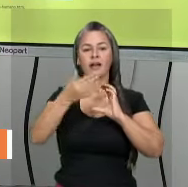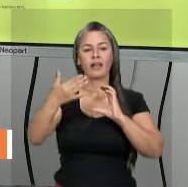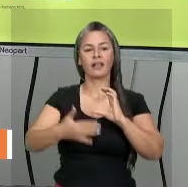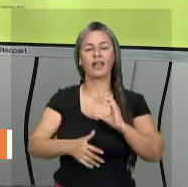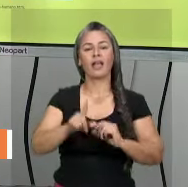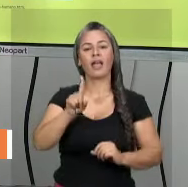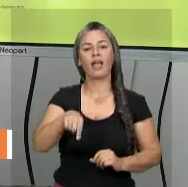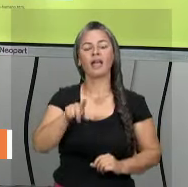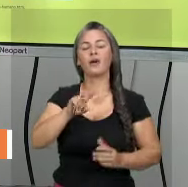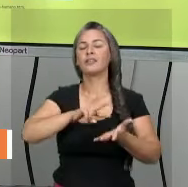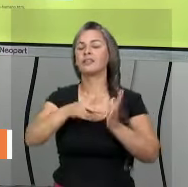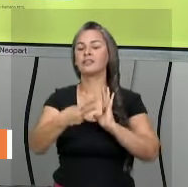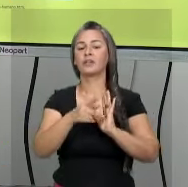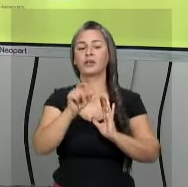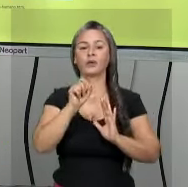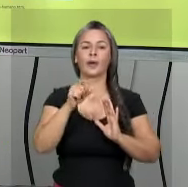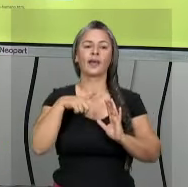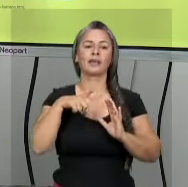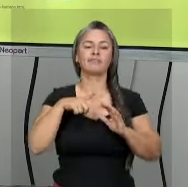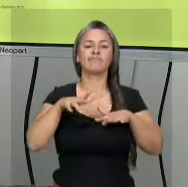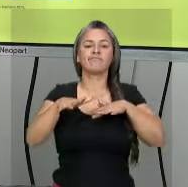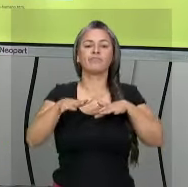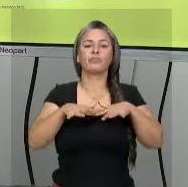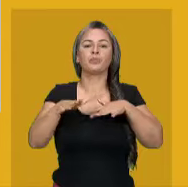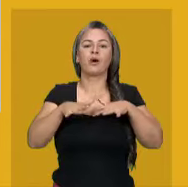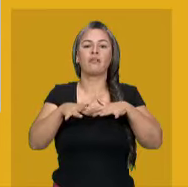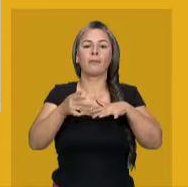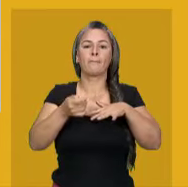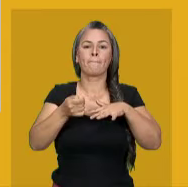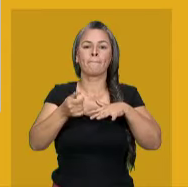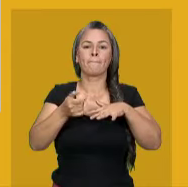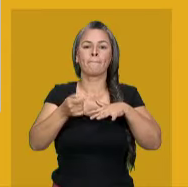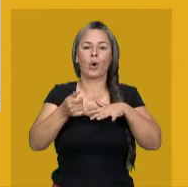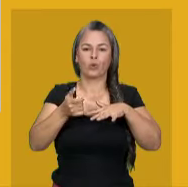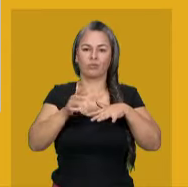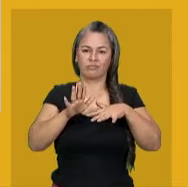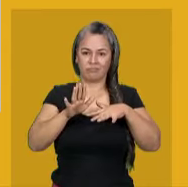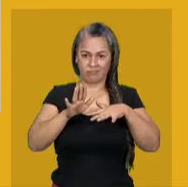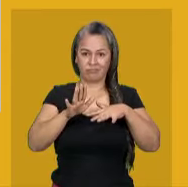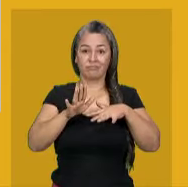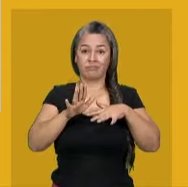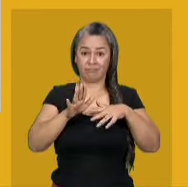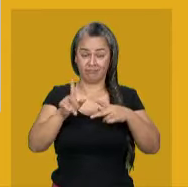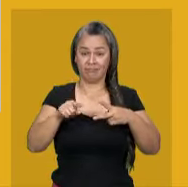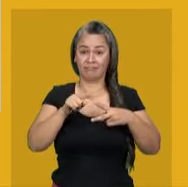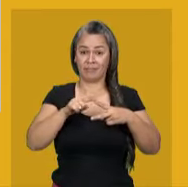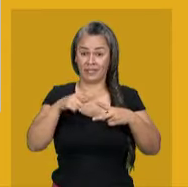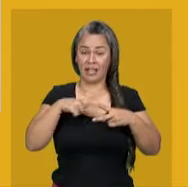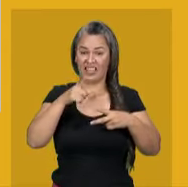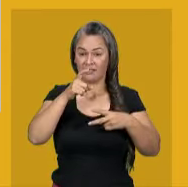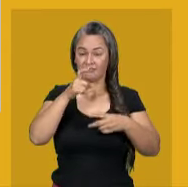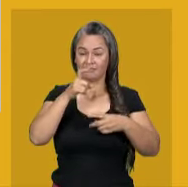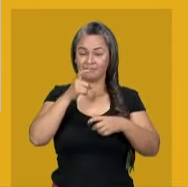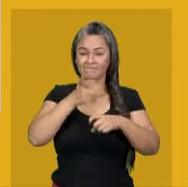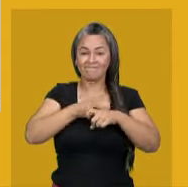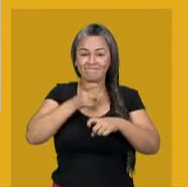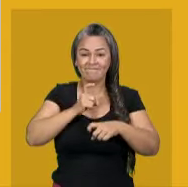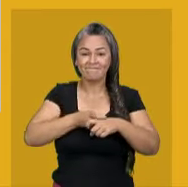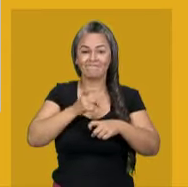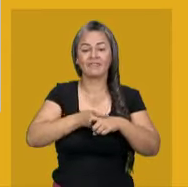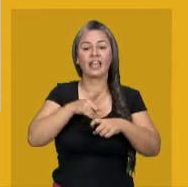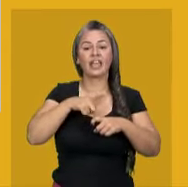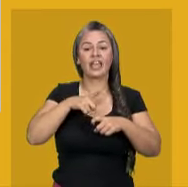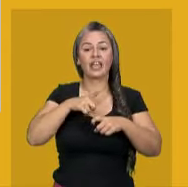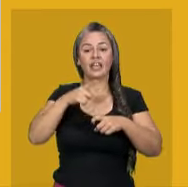pouca mobilidade. Ele é uma estrutura resistente e ele vai ser composto por